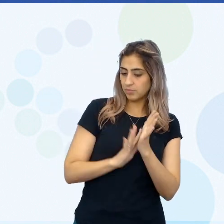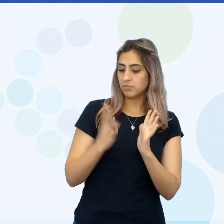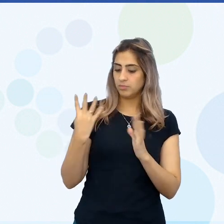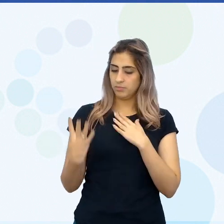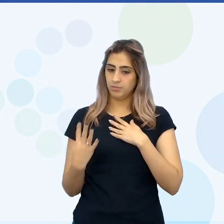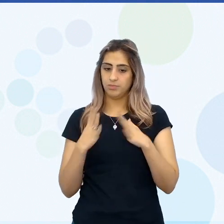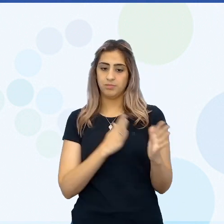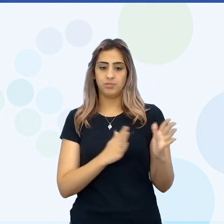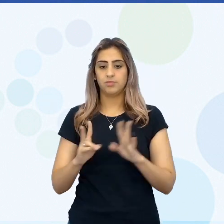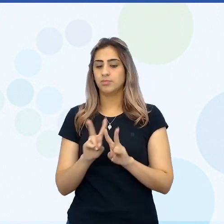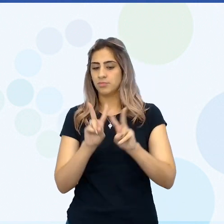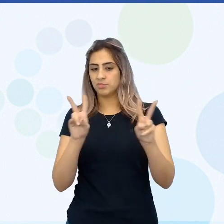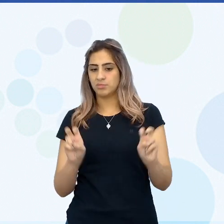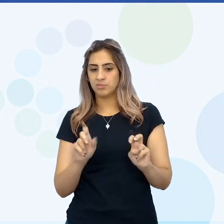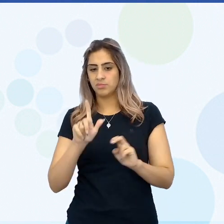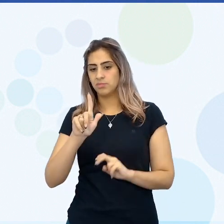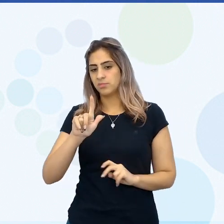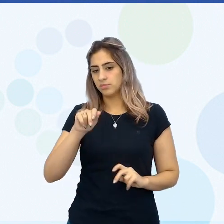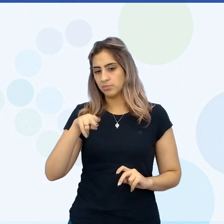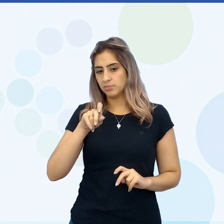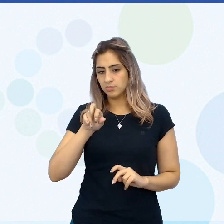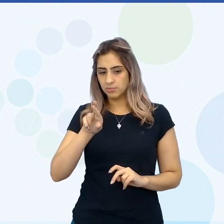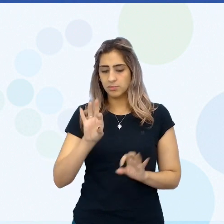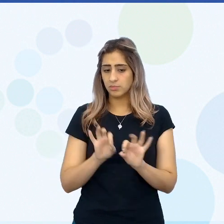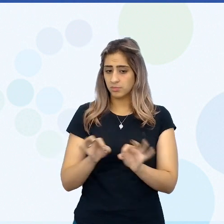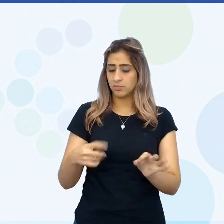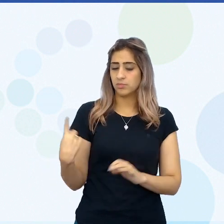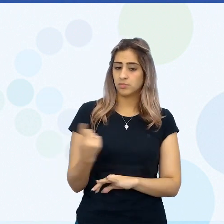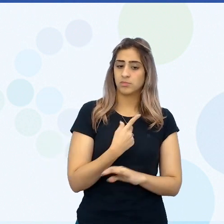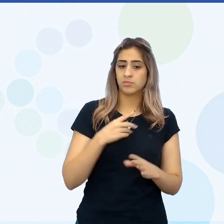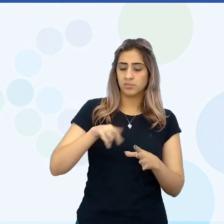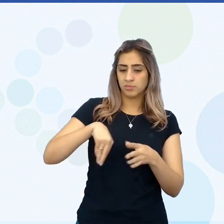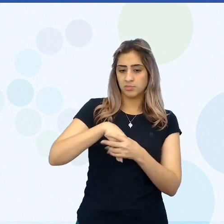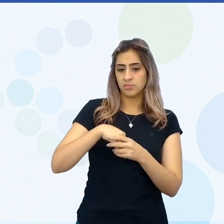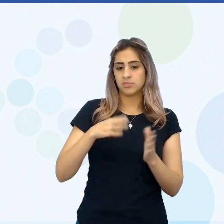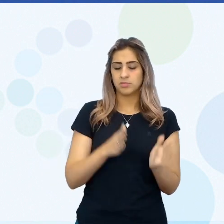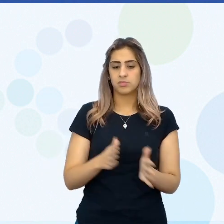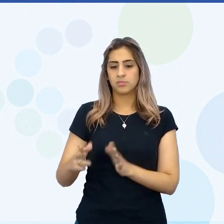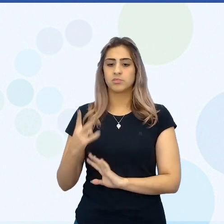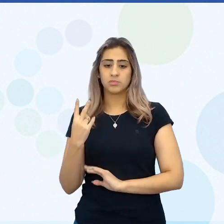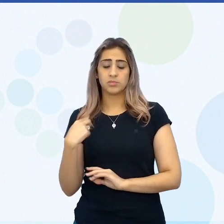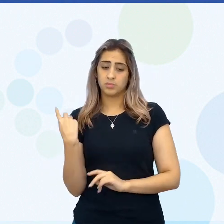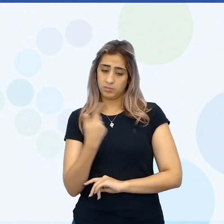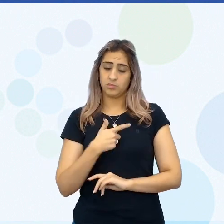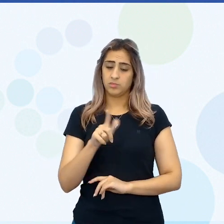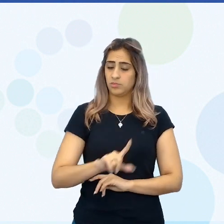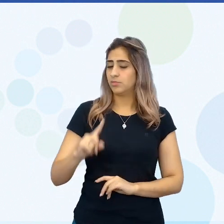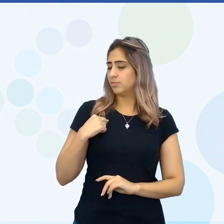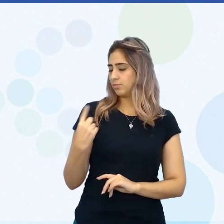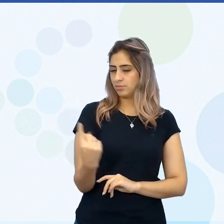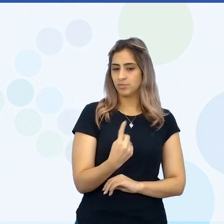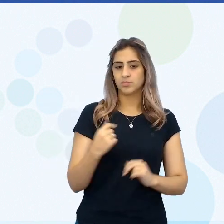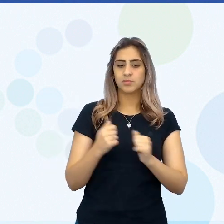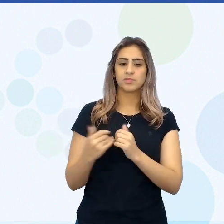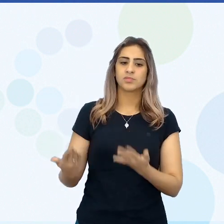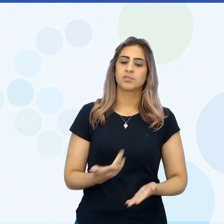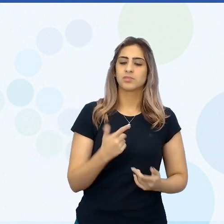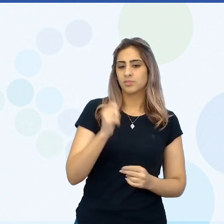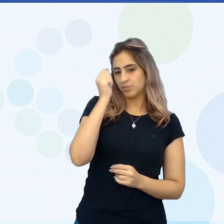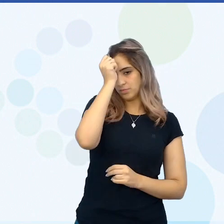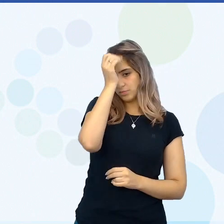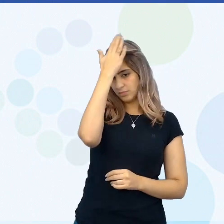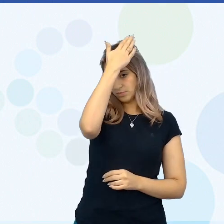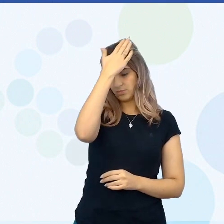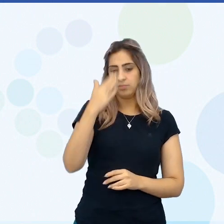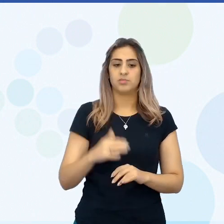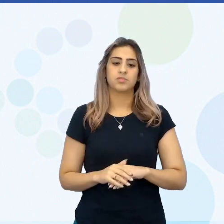é sobre esse tema, regressão linear simples. Estamos então aí na parte 2. E claro que hoje eu não estou sozinha, trouxe de novo o Osmar aqui